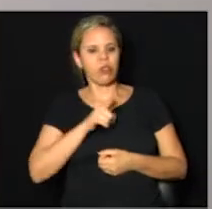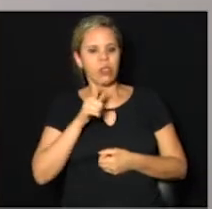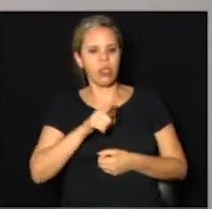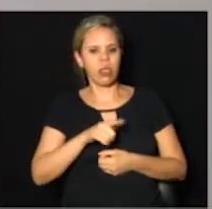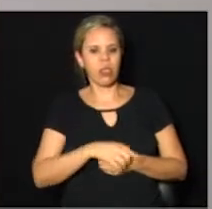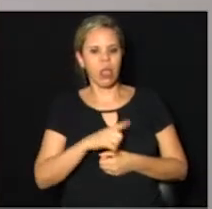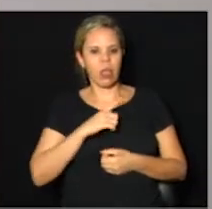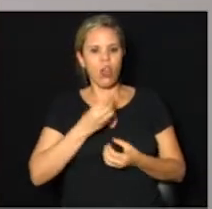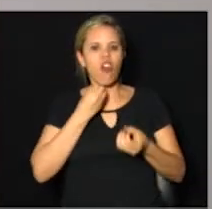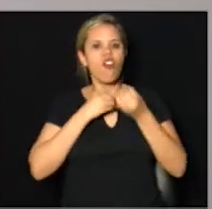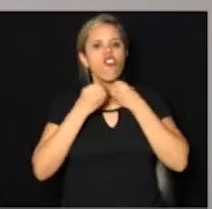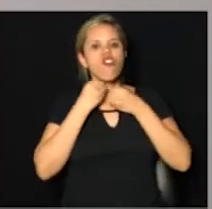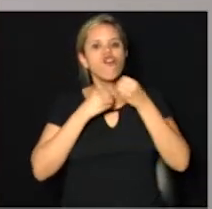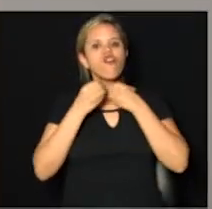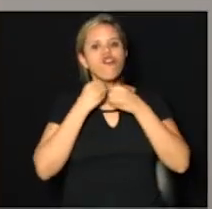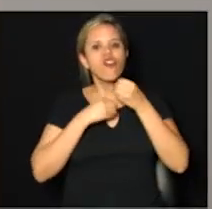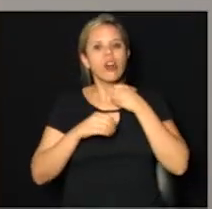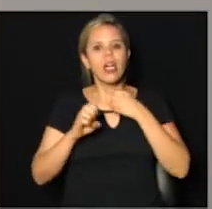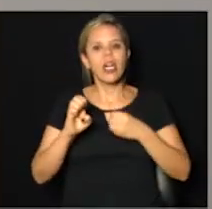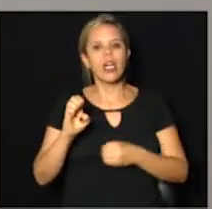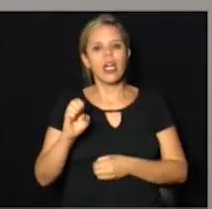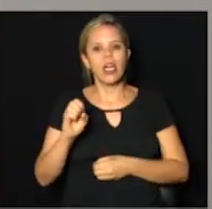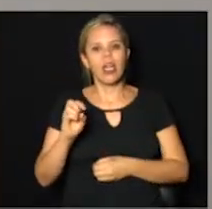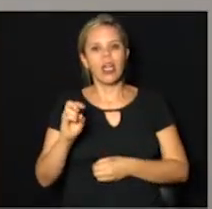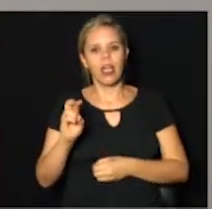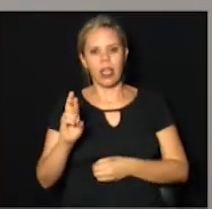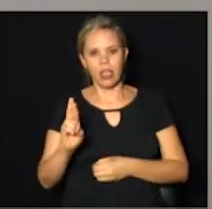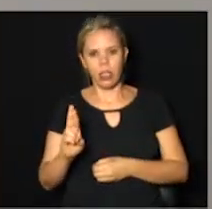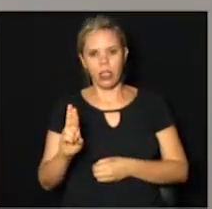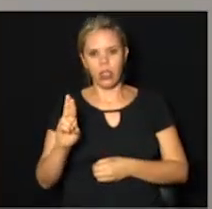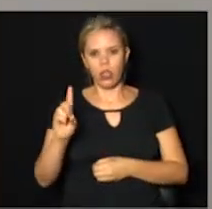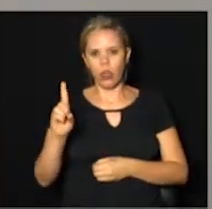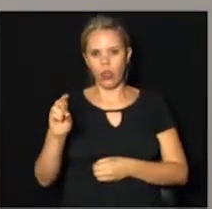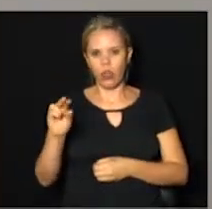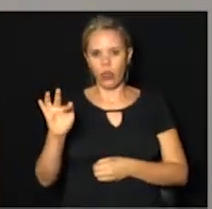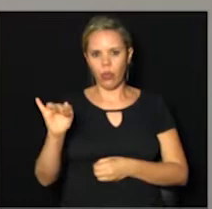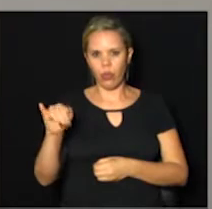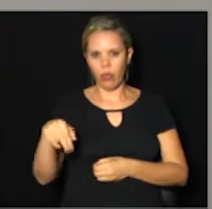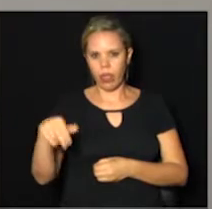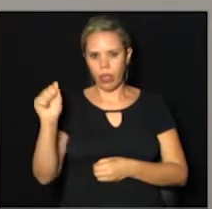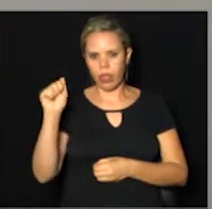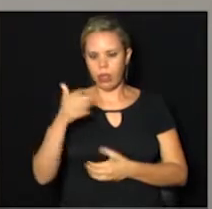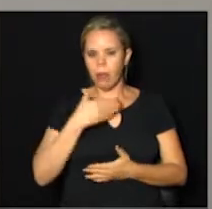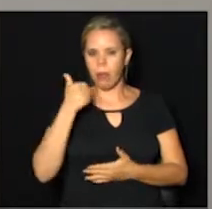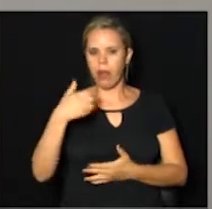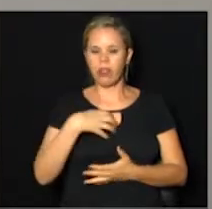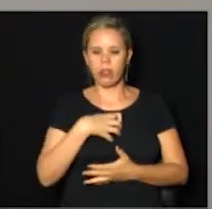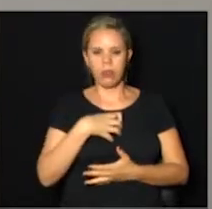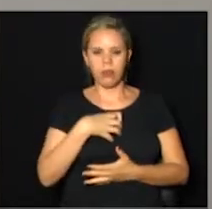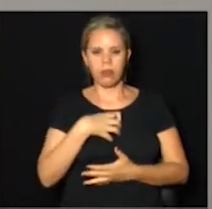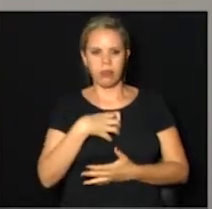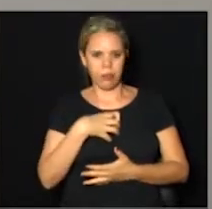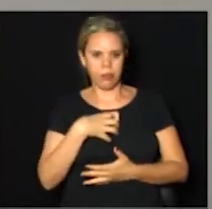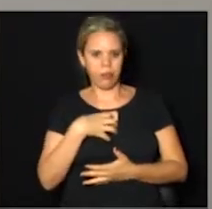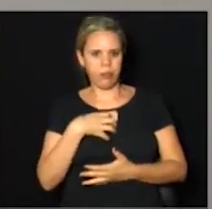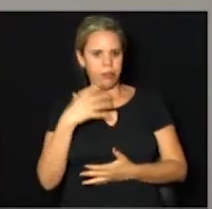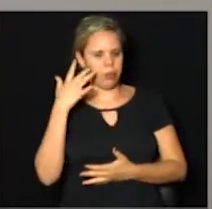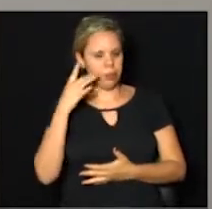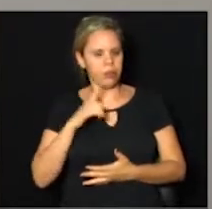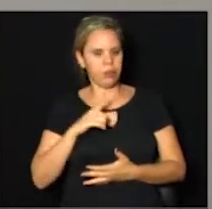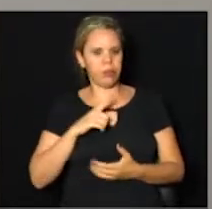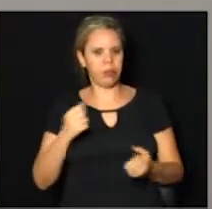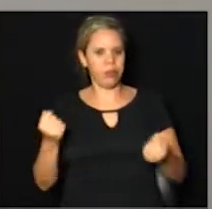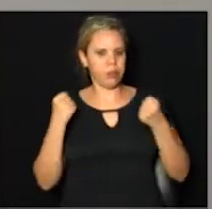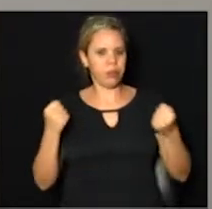hormônios endorfinas circulando no sangue que nos fazem sentir melhor, não é? Então, a atividade física, por exemplo, ela